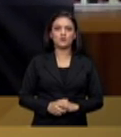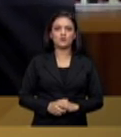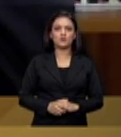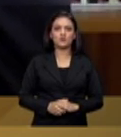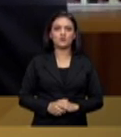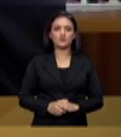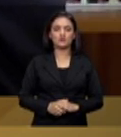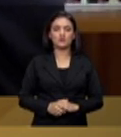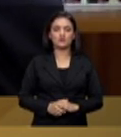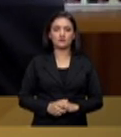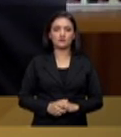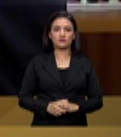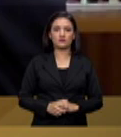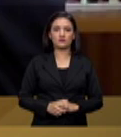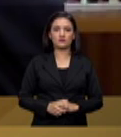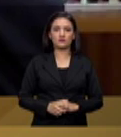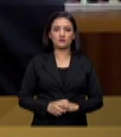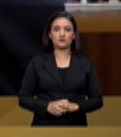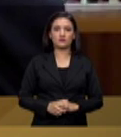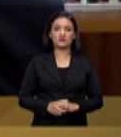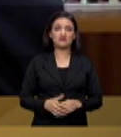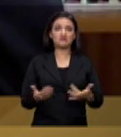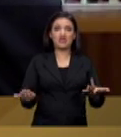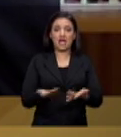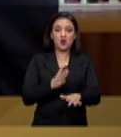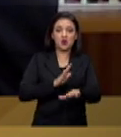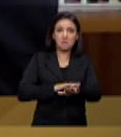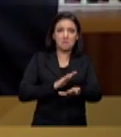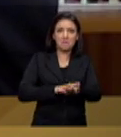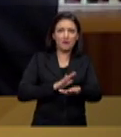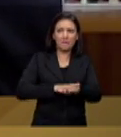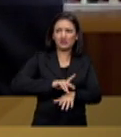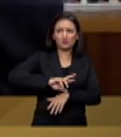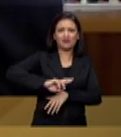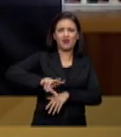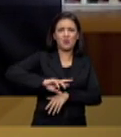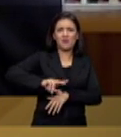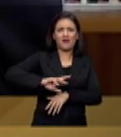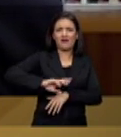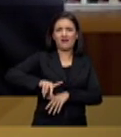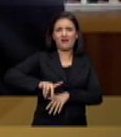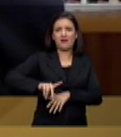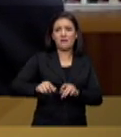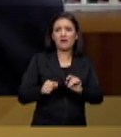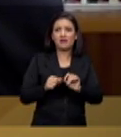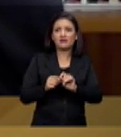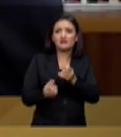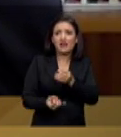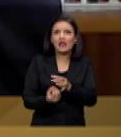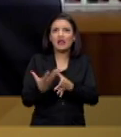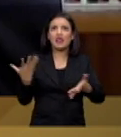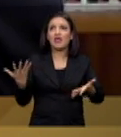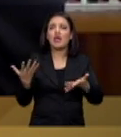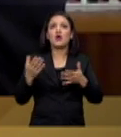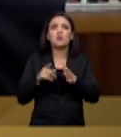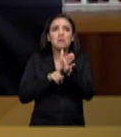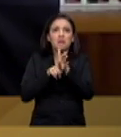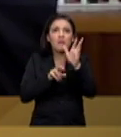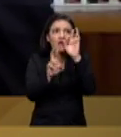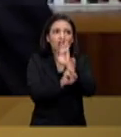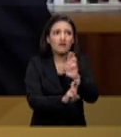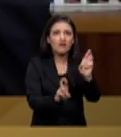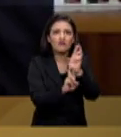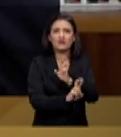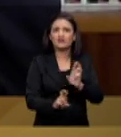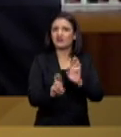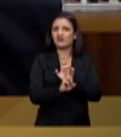que não considera ser este o momento adequado para instalar a investigação parlamentar e